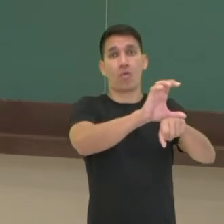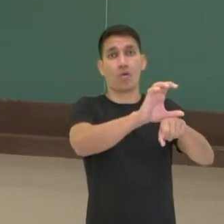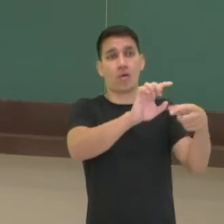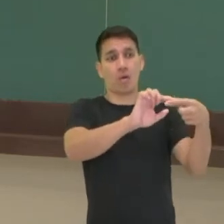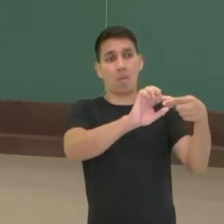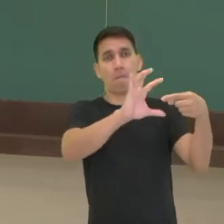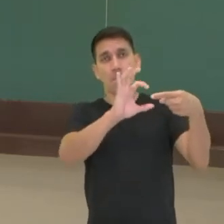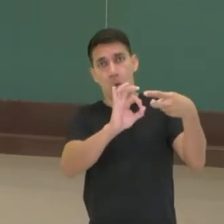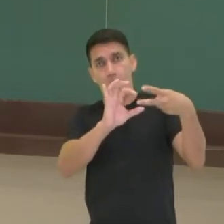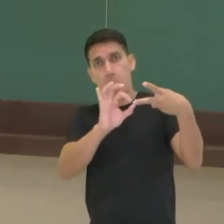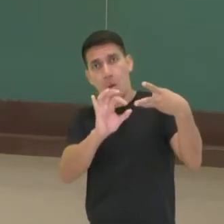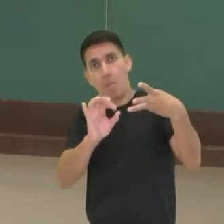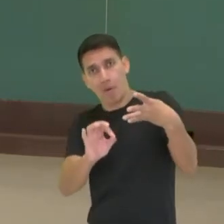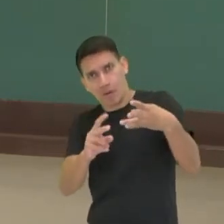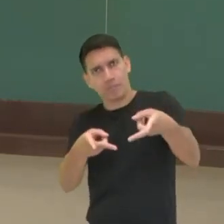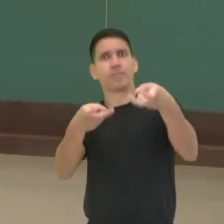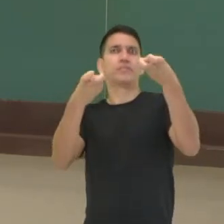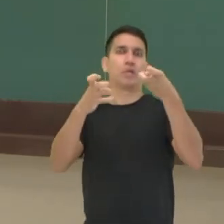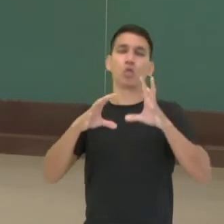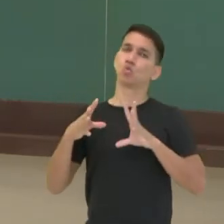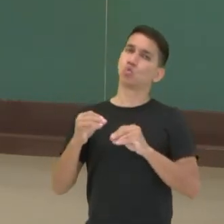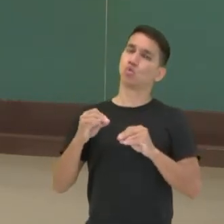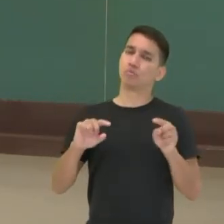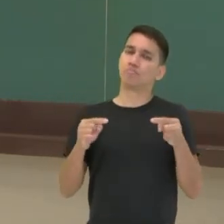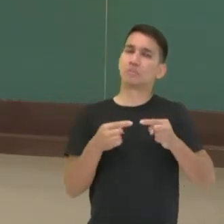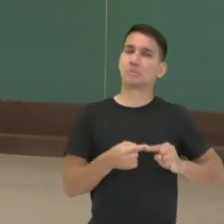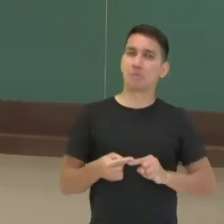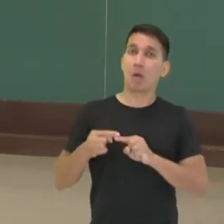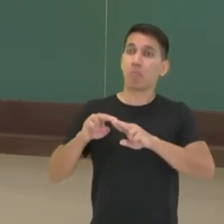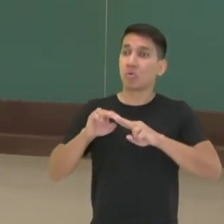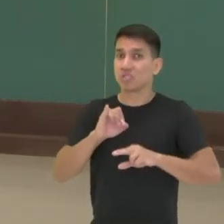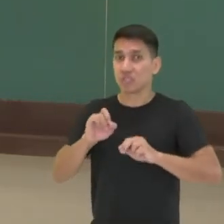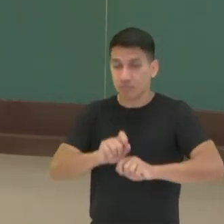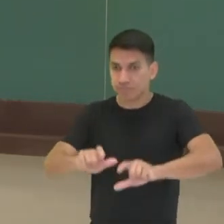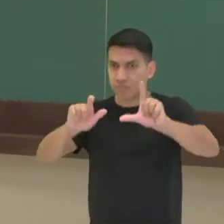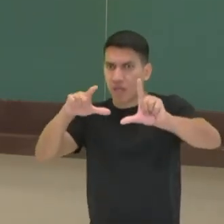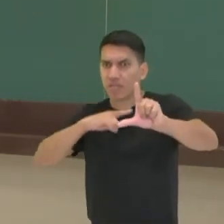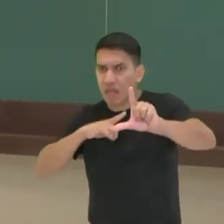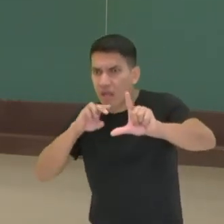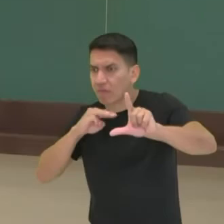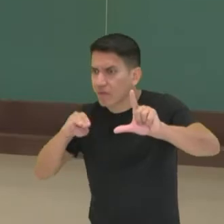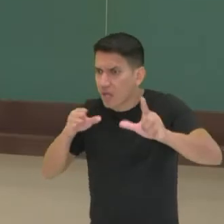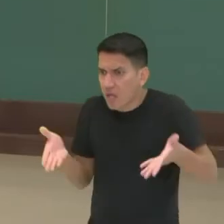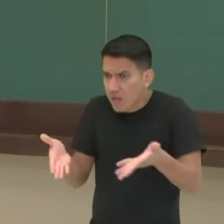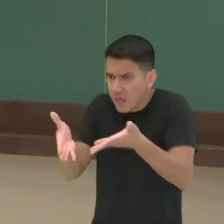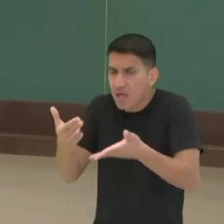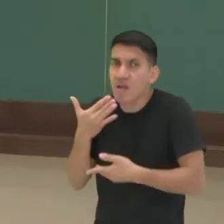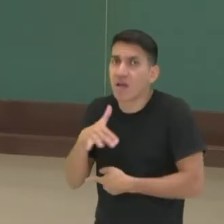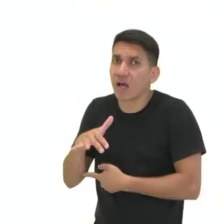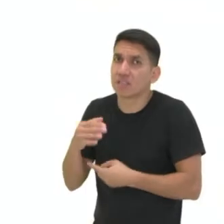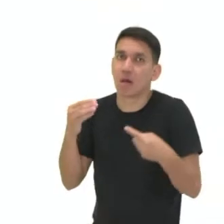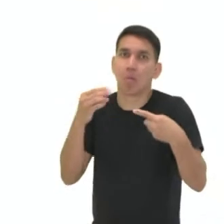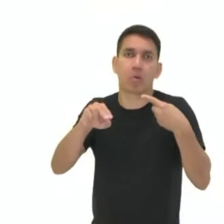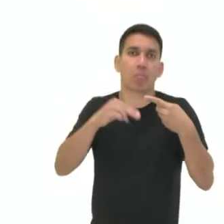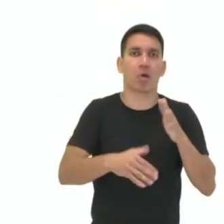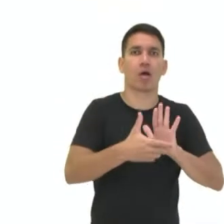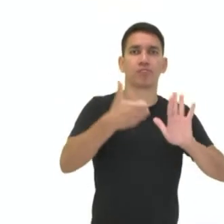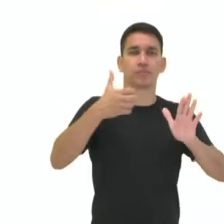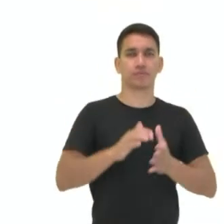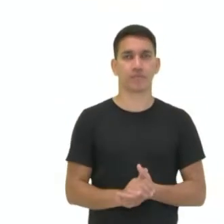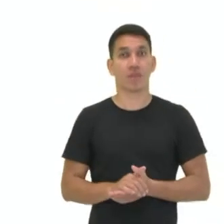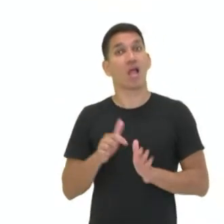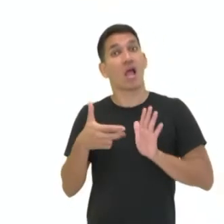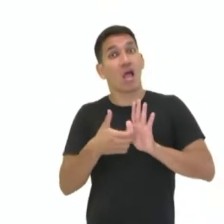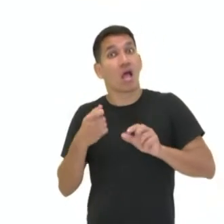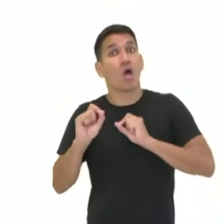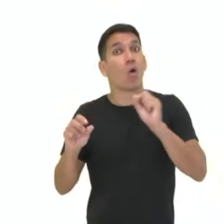tudo isso está englobado ali, então a pessoa está infringindo todas essas normas e regulamentos. A referida ilegalidade advém